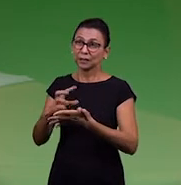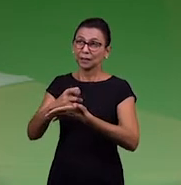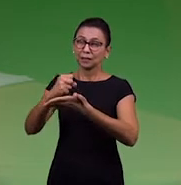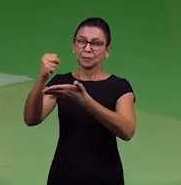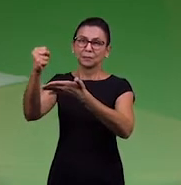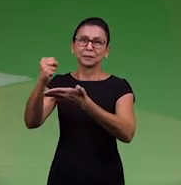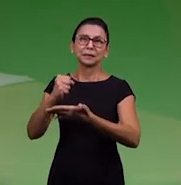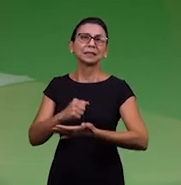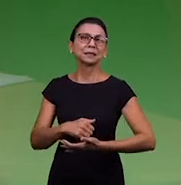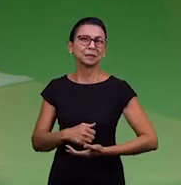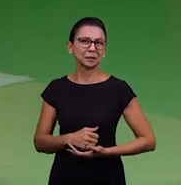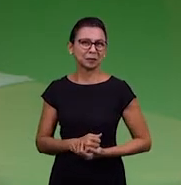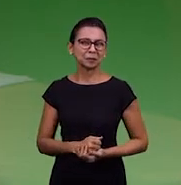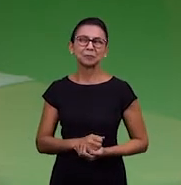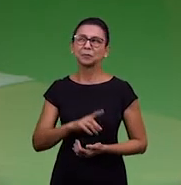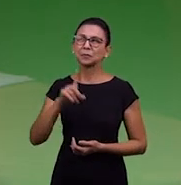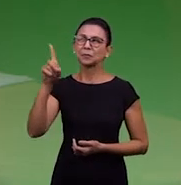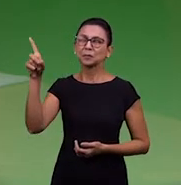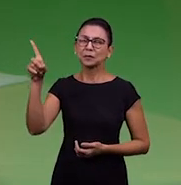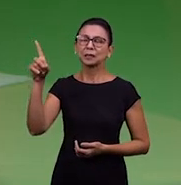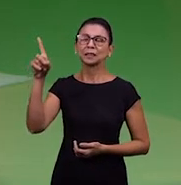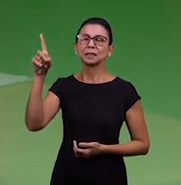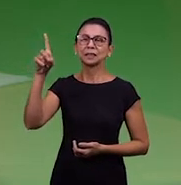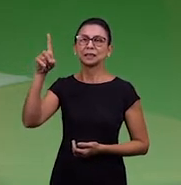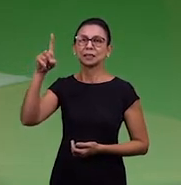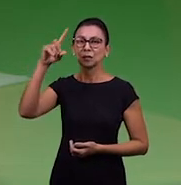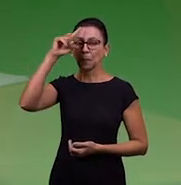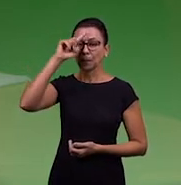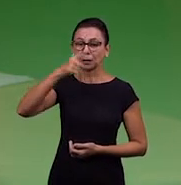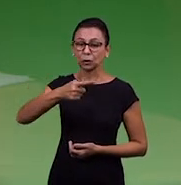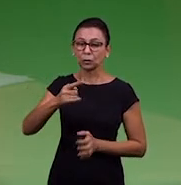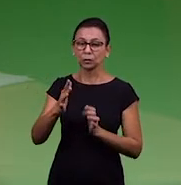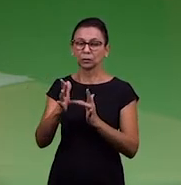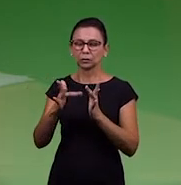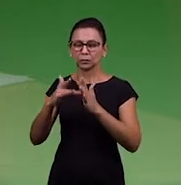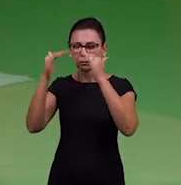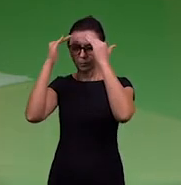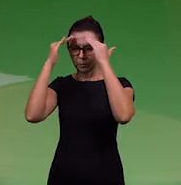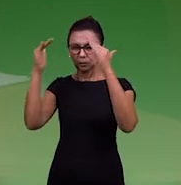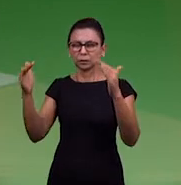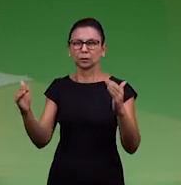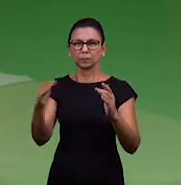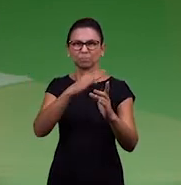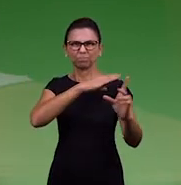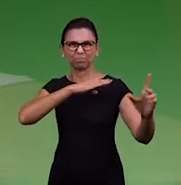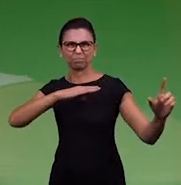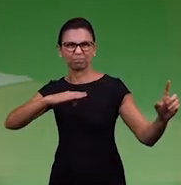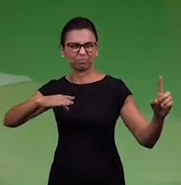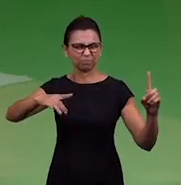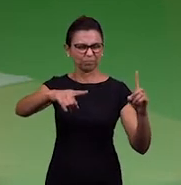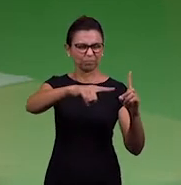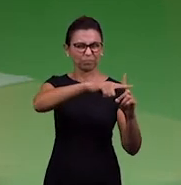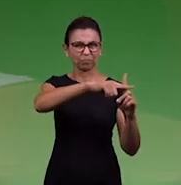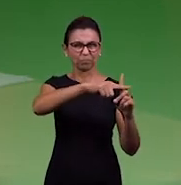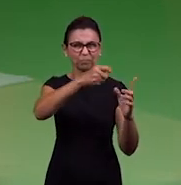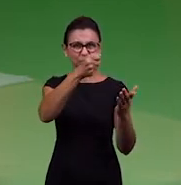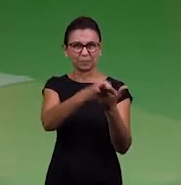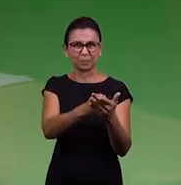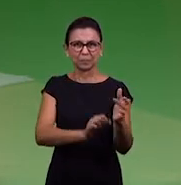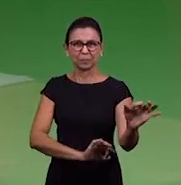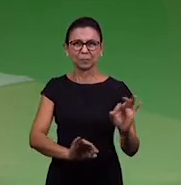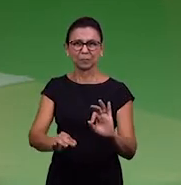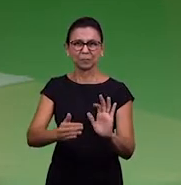Jesus. Porque ele agradou o Pai, a vontade do Pai foi feita e Jesus, obediente até a morte de cruz, cumpriu o projeto de